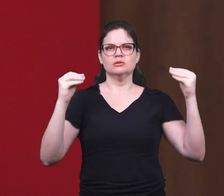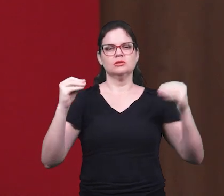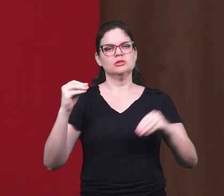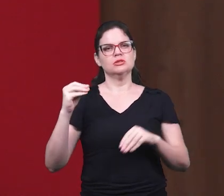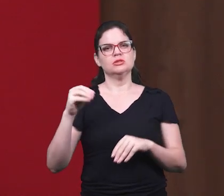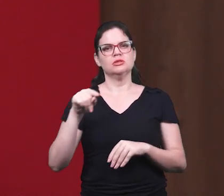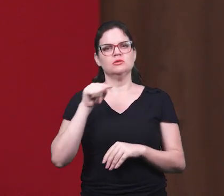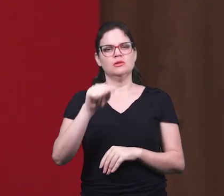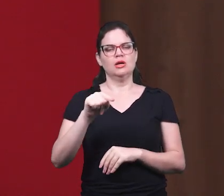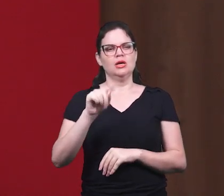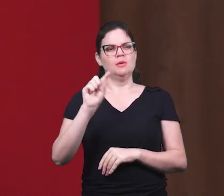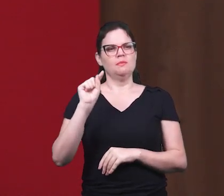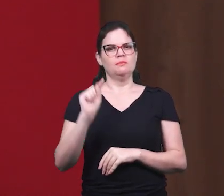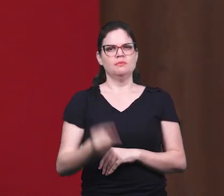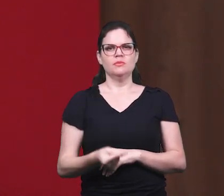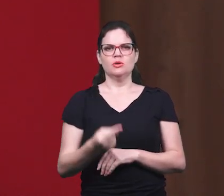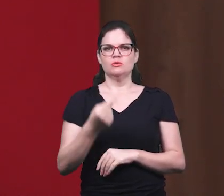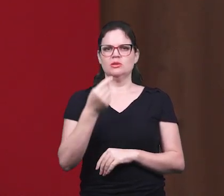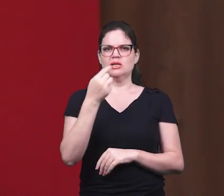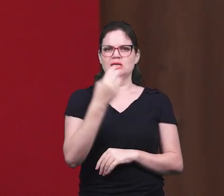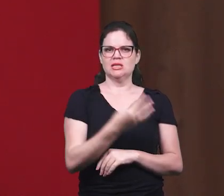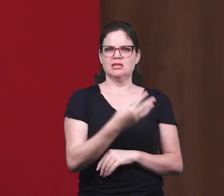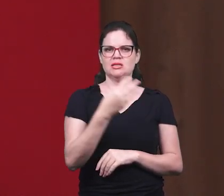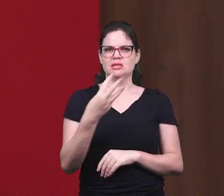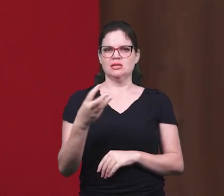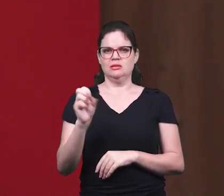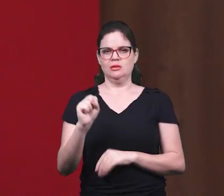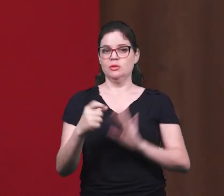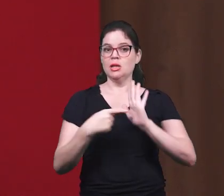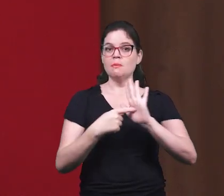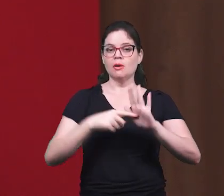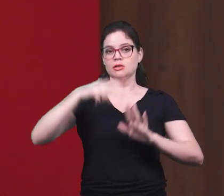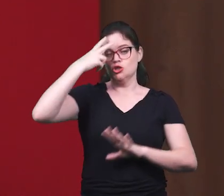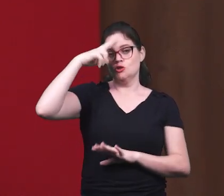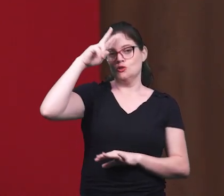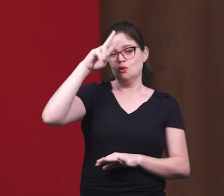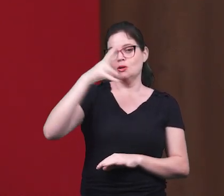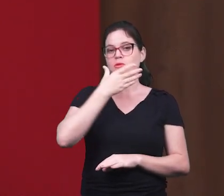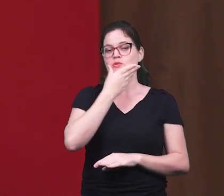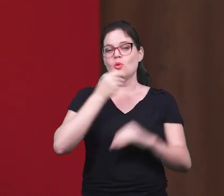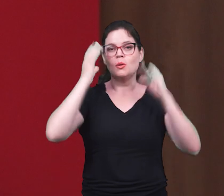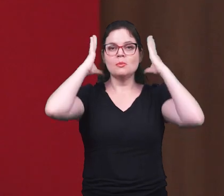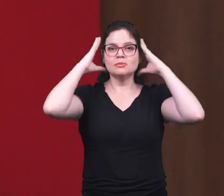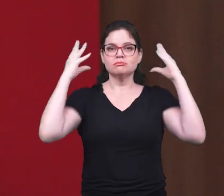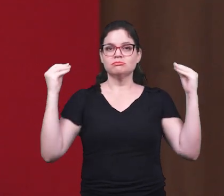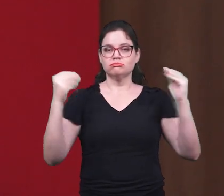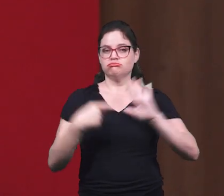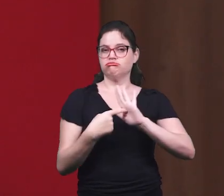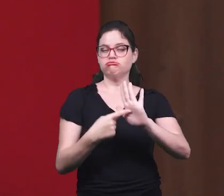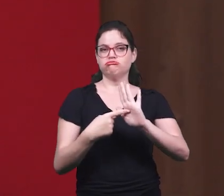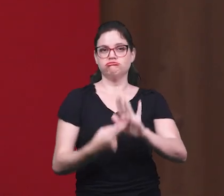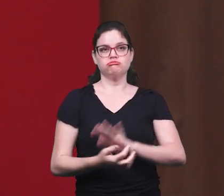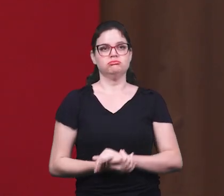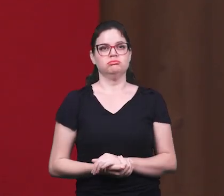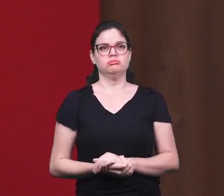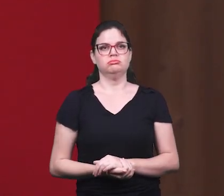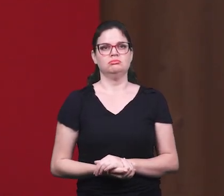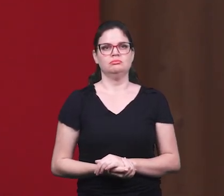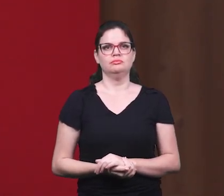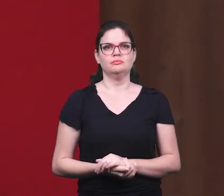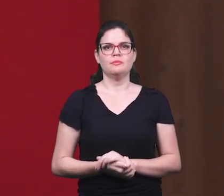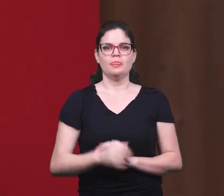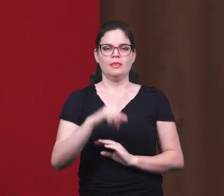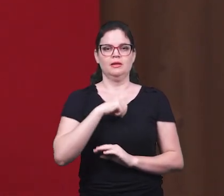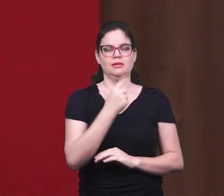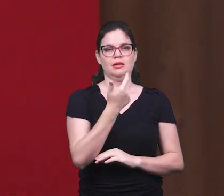338, ele faz uma biografia, a vida de Constantino. Então ele conta ali, mas aqui também nós temos